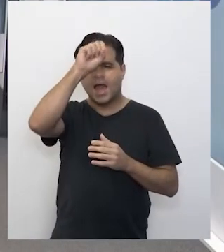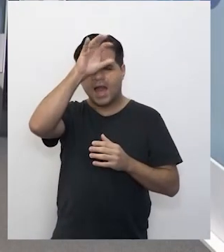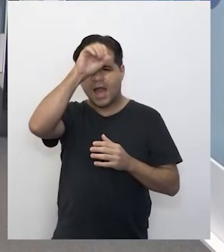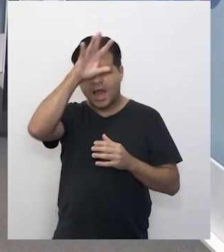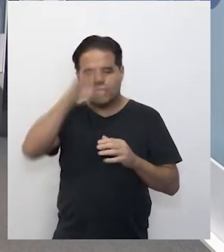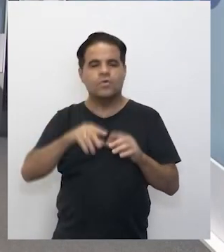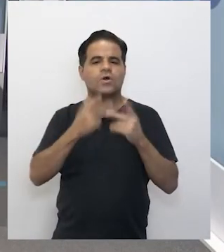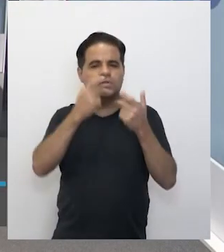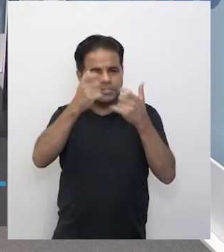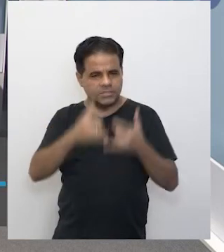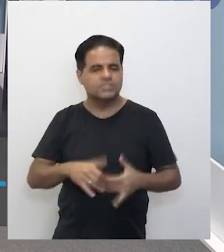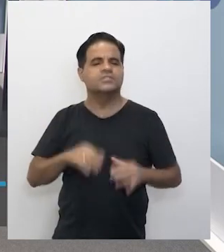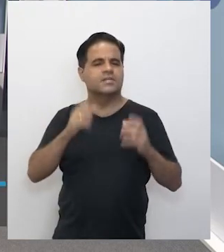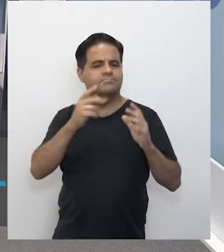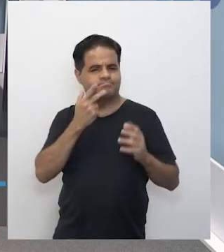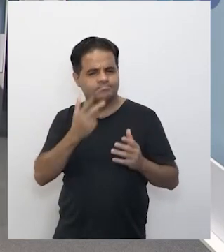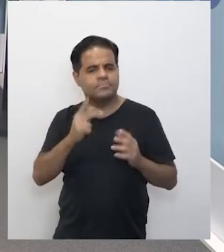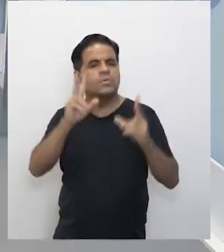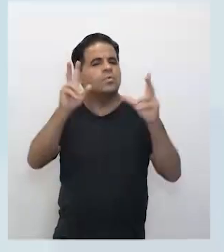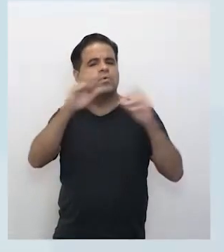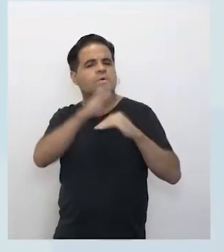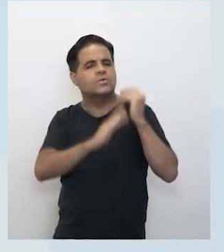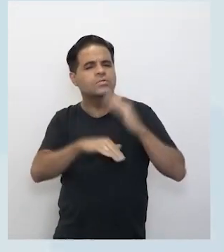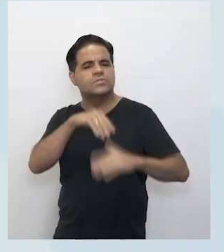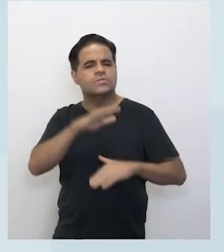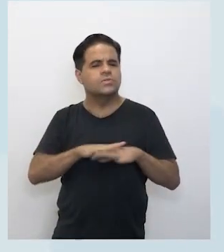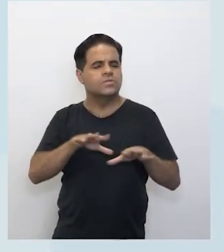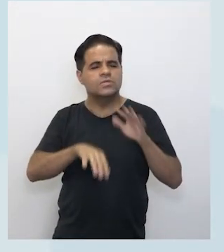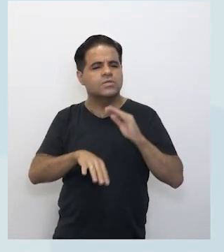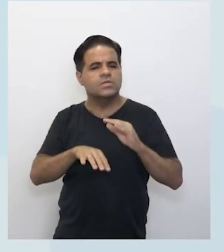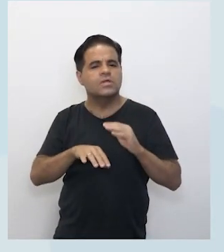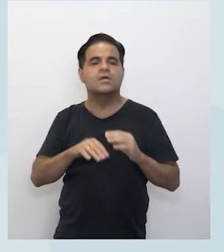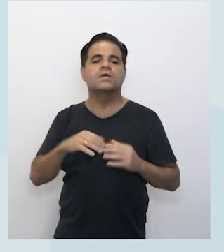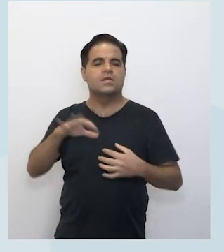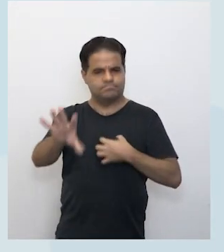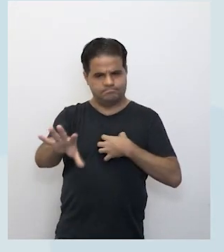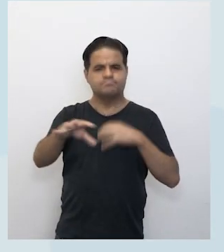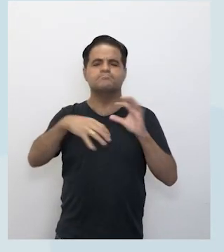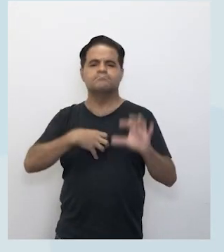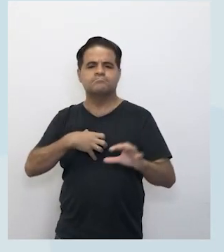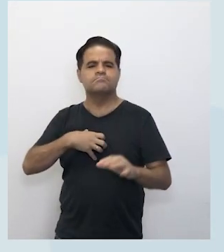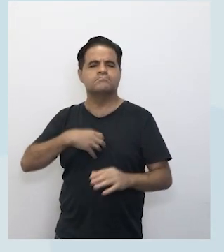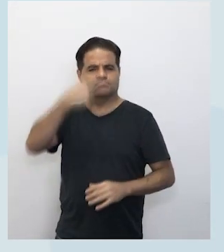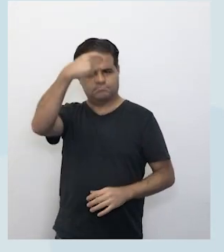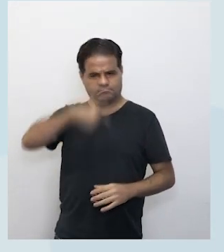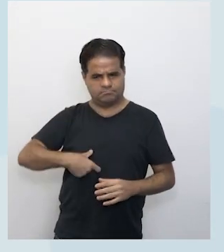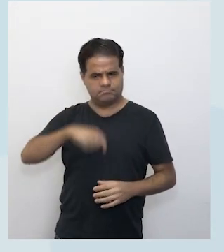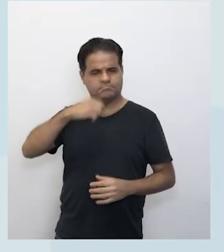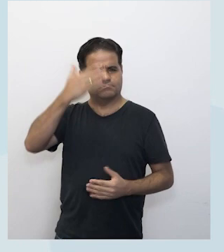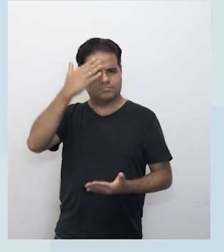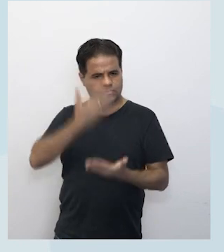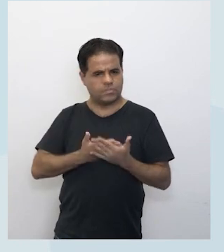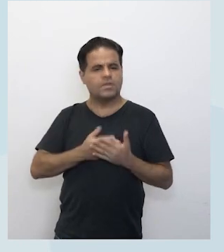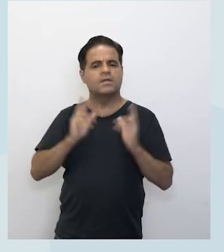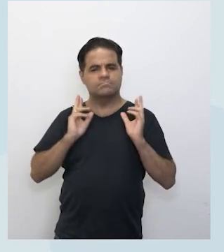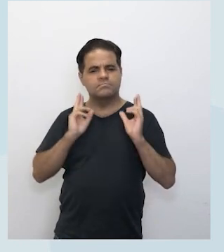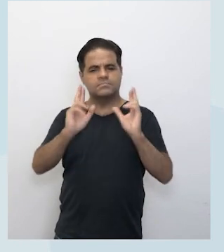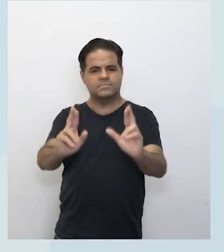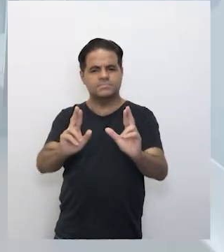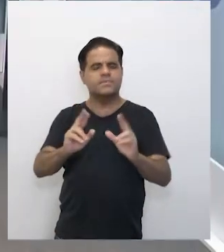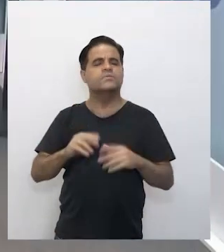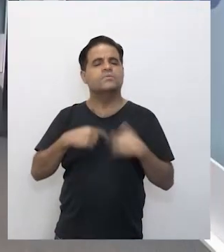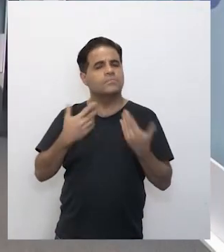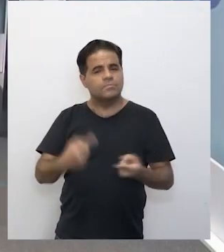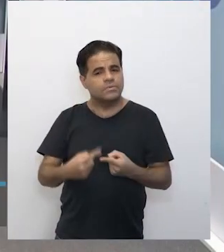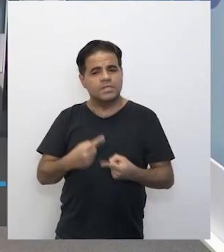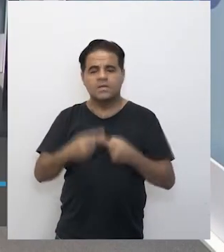Indiana Jones aqui. É isso aí. Então, quais são as habilidades e competências? Empatia, autoconfiança. e respeito. É isso mesmo, porque a gente